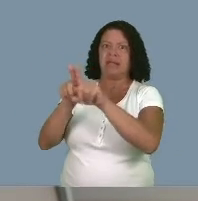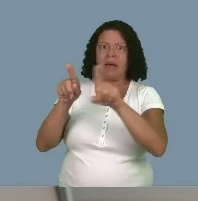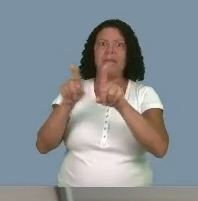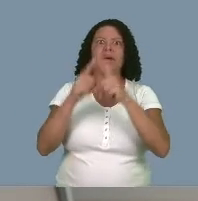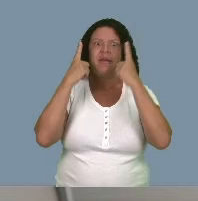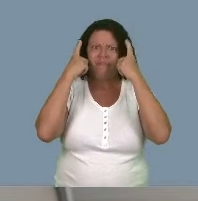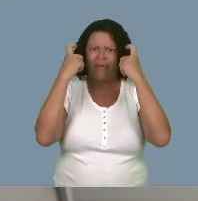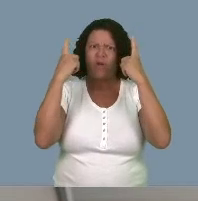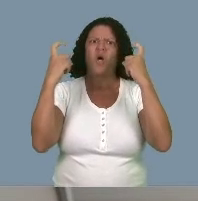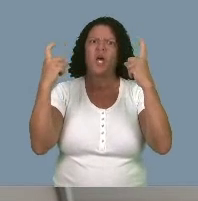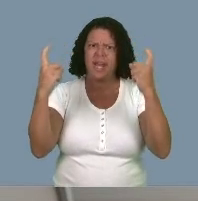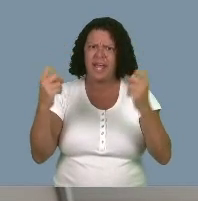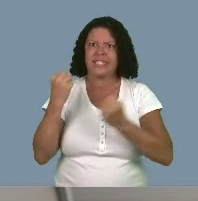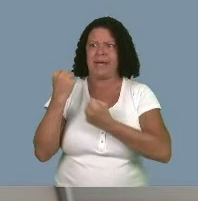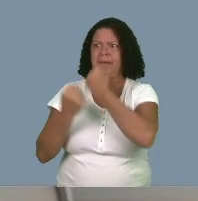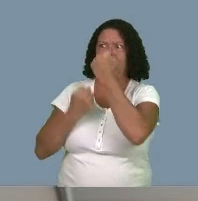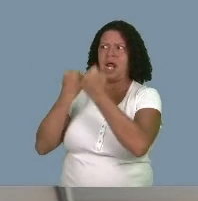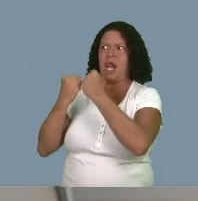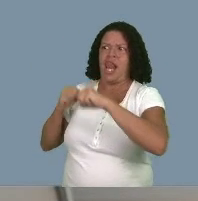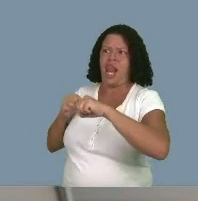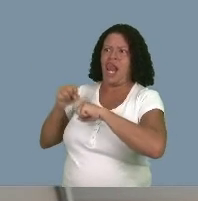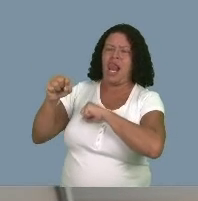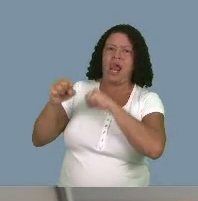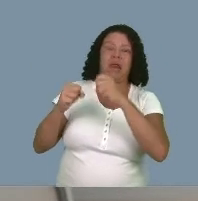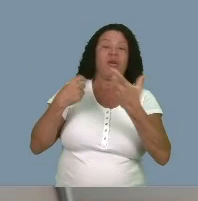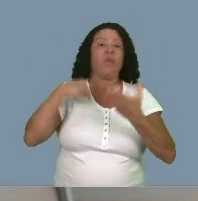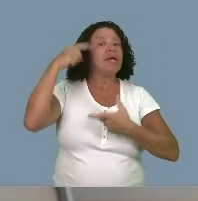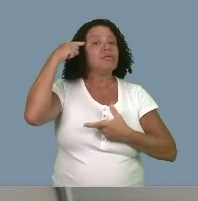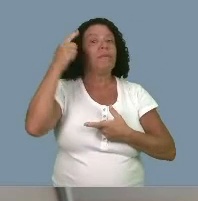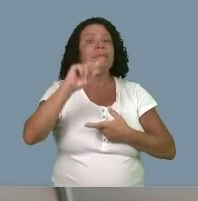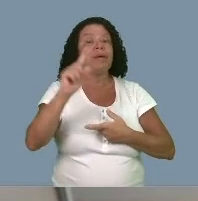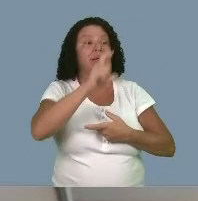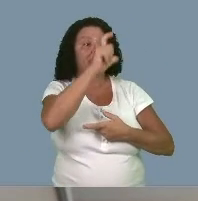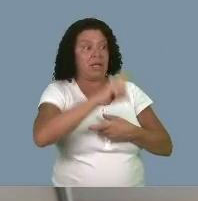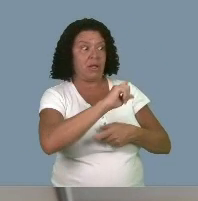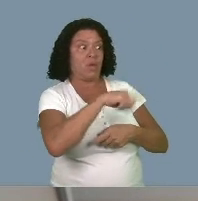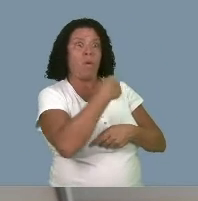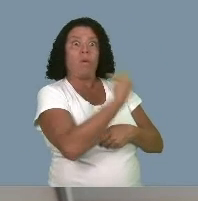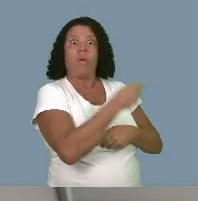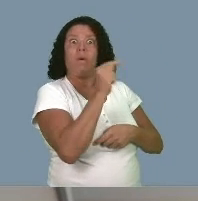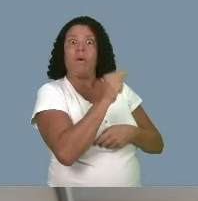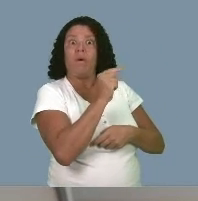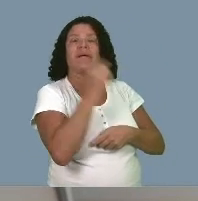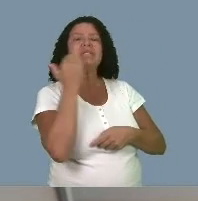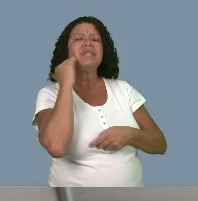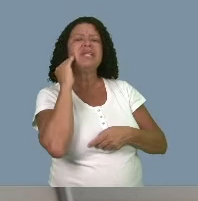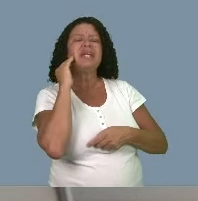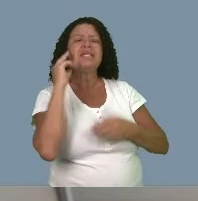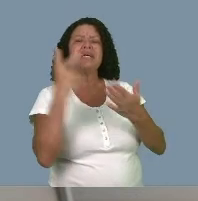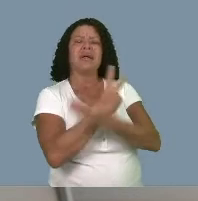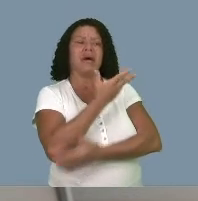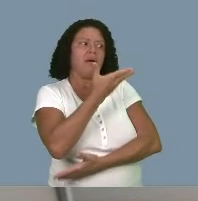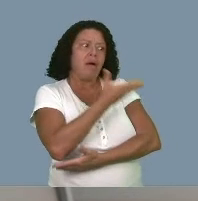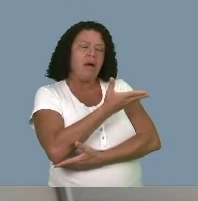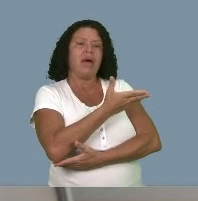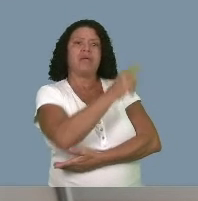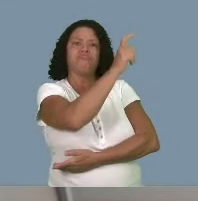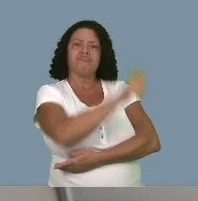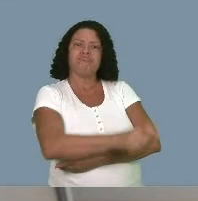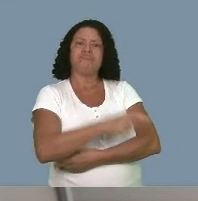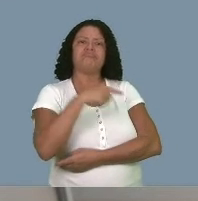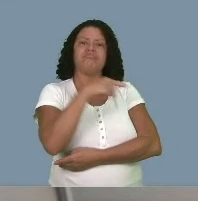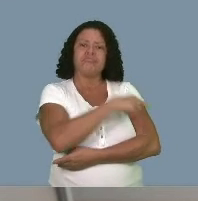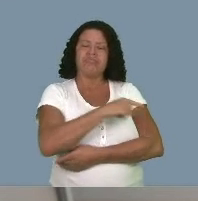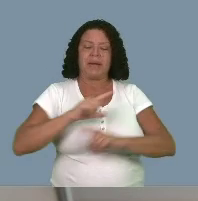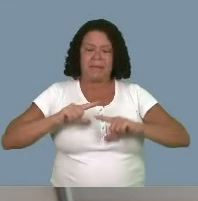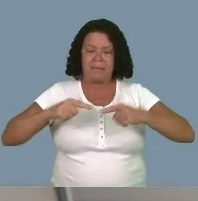com violência, né? Não pensando no próximo, não tentando entender o comportamento do outro e agir com um